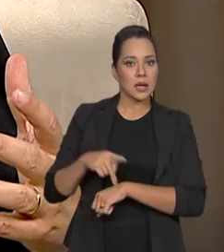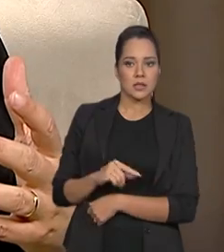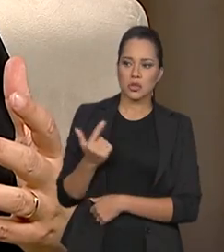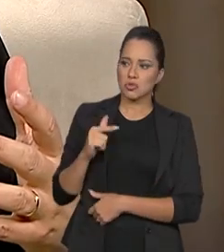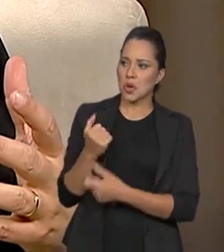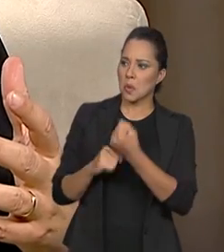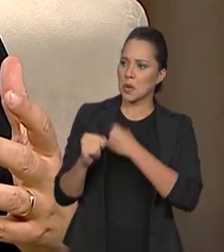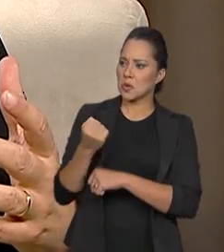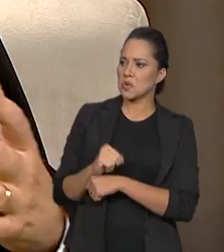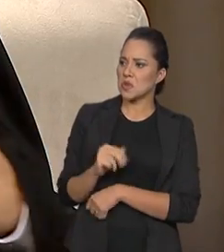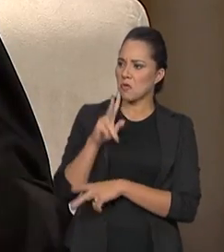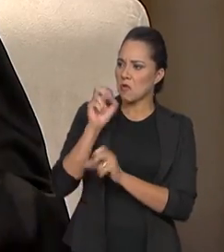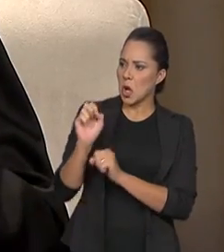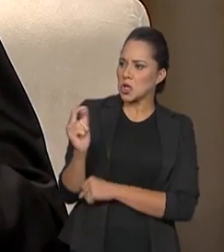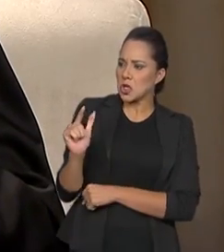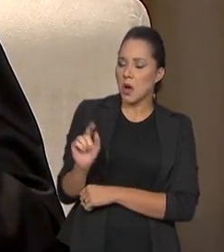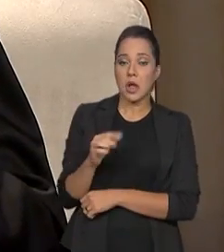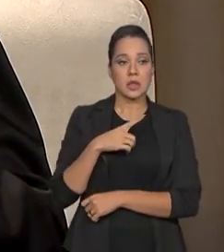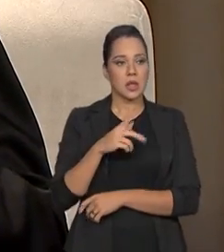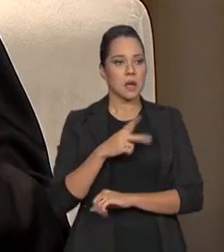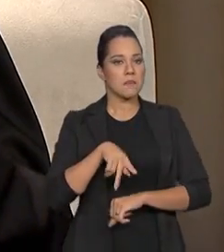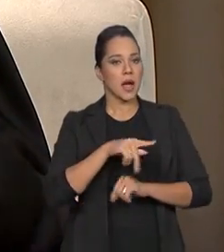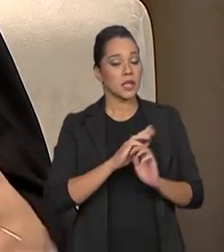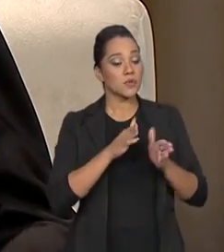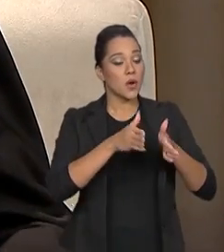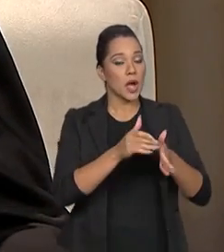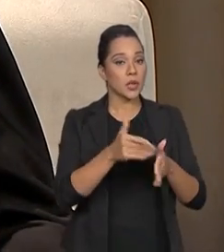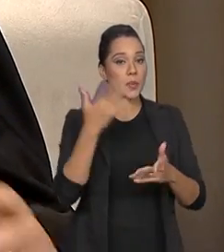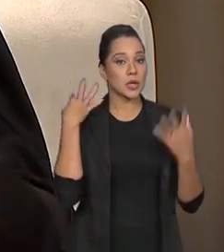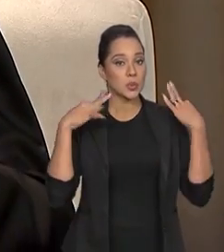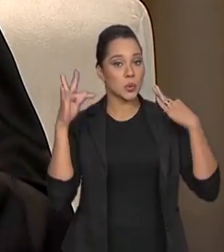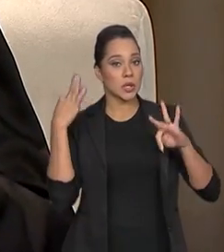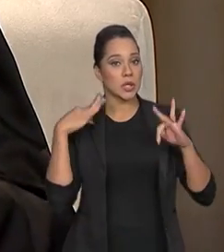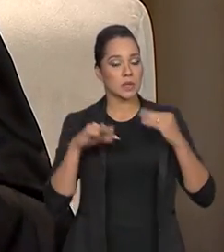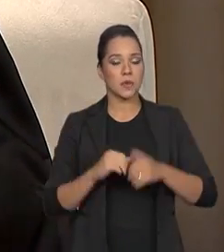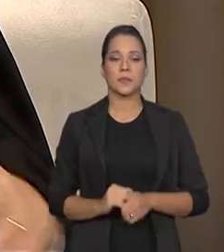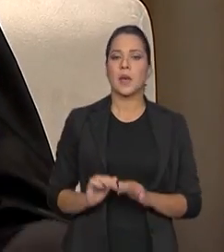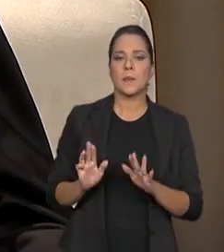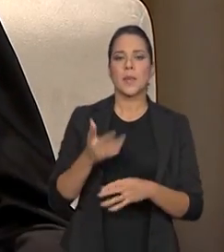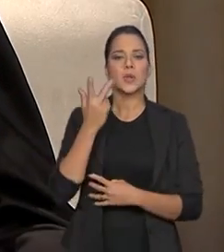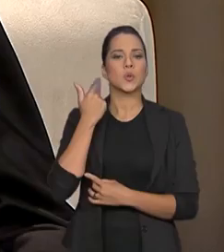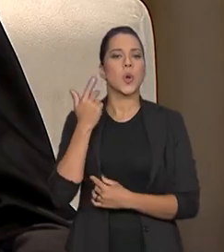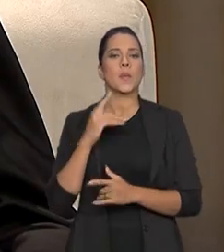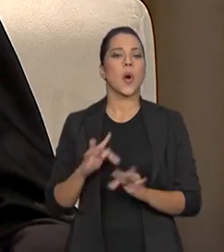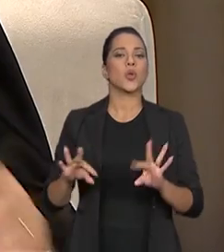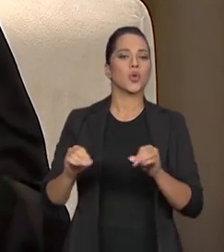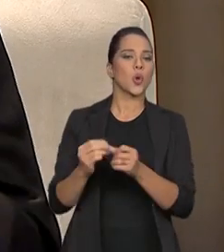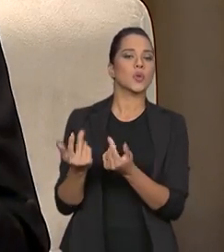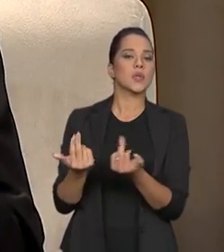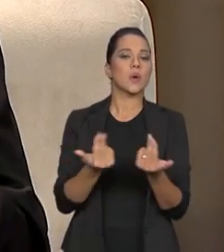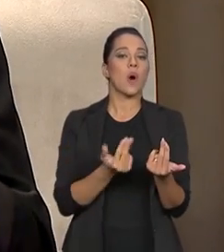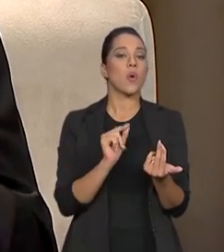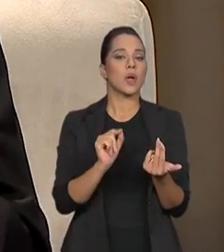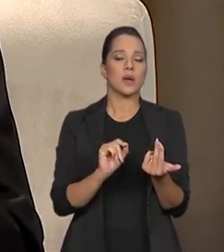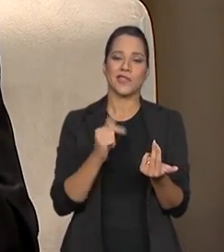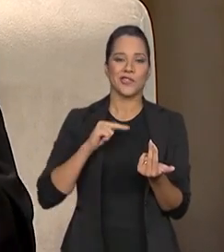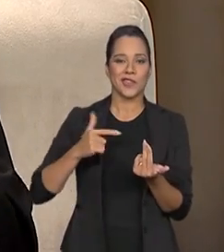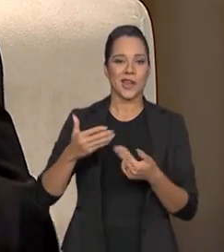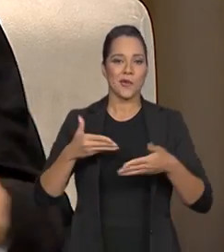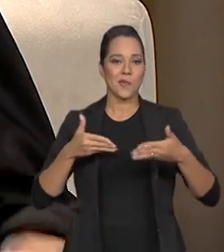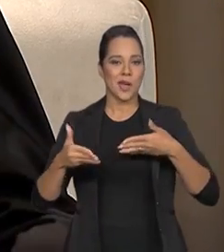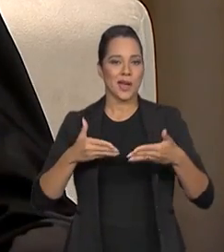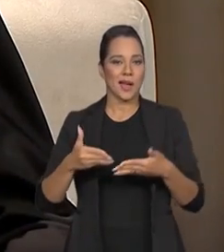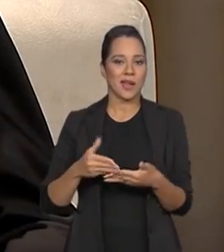não tem uma indústria muito forte tem países mais votados por turismo Mas uma coisa que é comum a todos eles é que você não tem o mercado